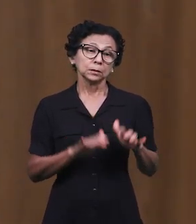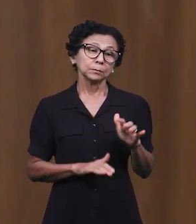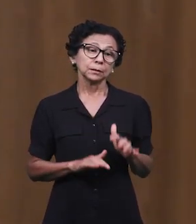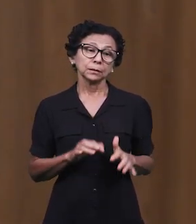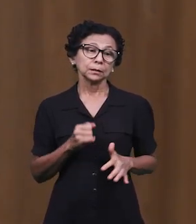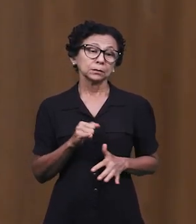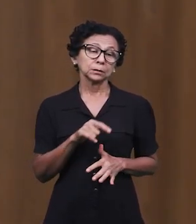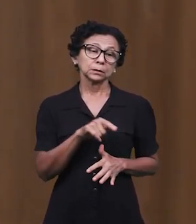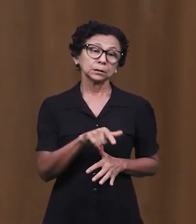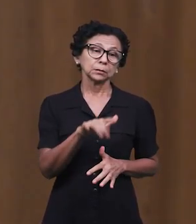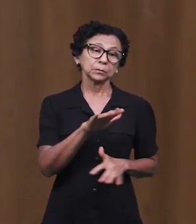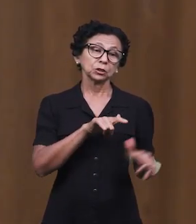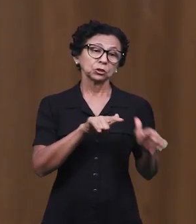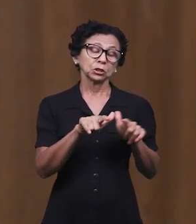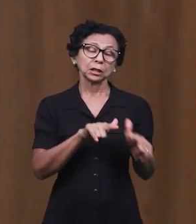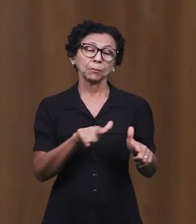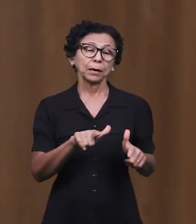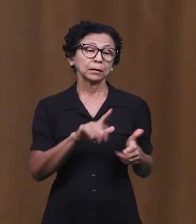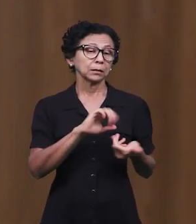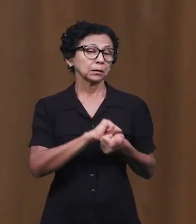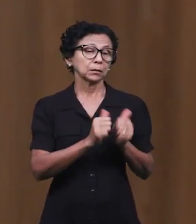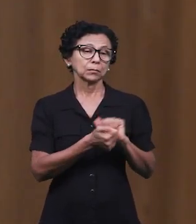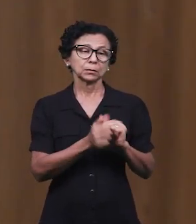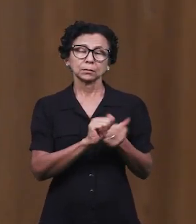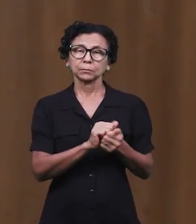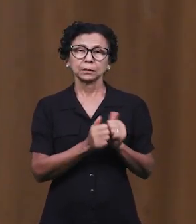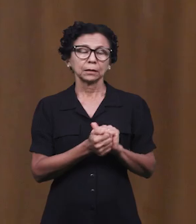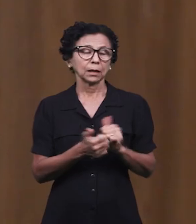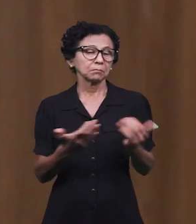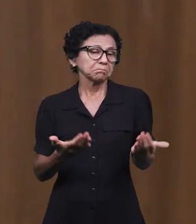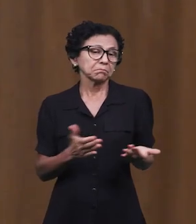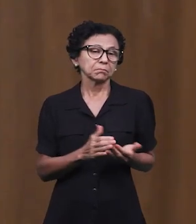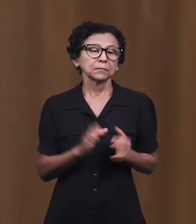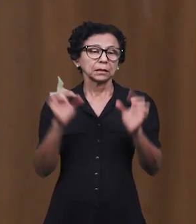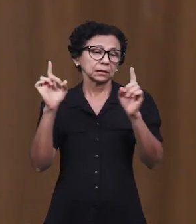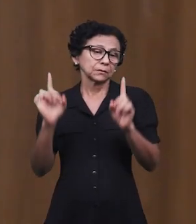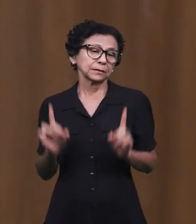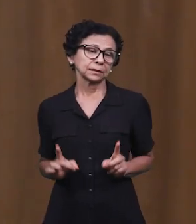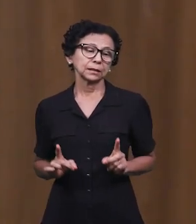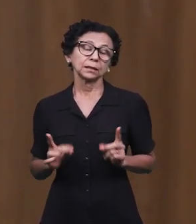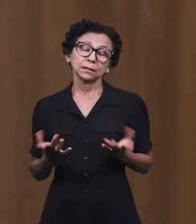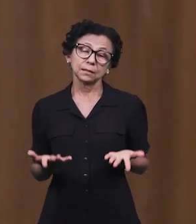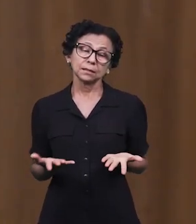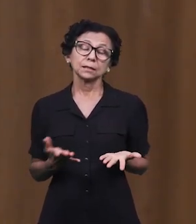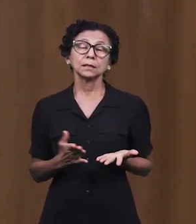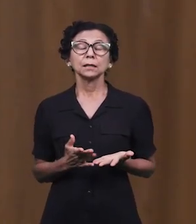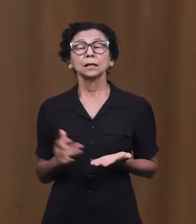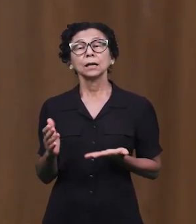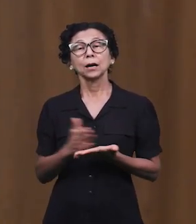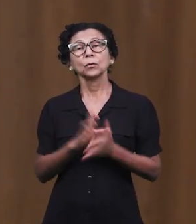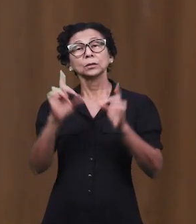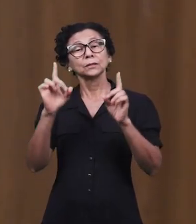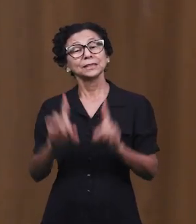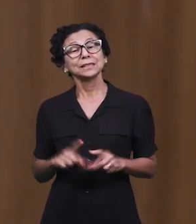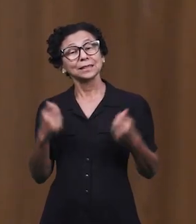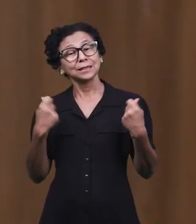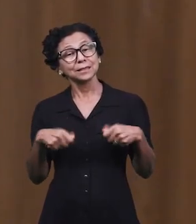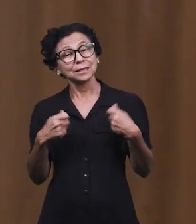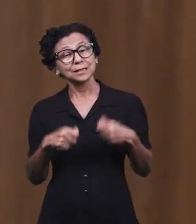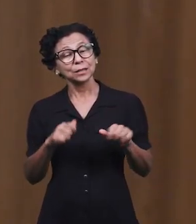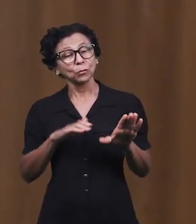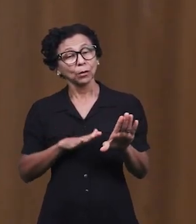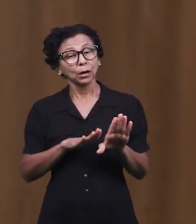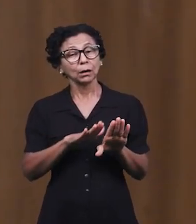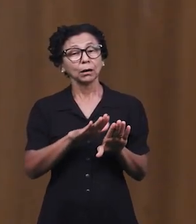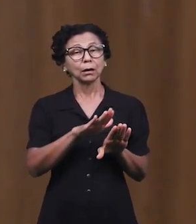trabalho. Né? Então, assim, dependendo da atividade também. Agora, existem algumas deficiências que vai ter que modificar mesmo o ambiente, modificar, nem que